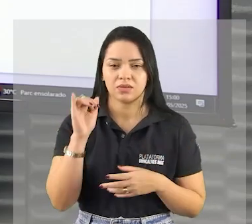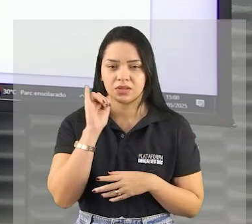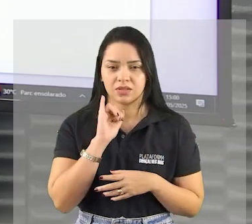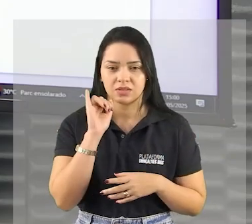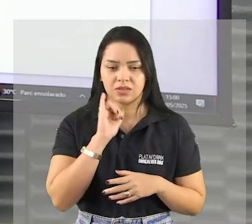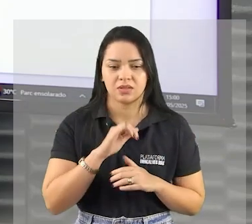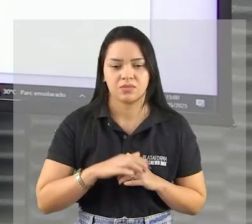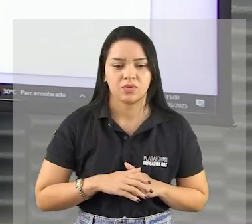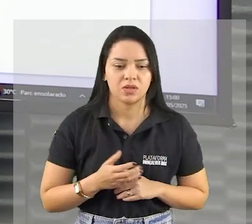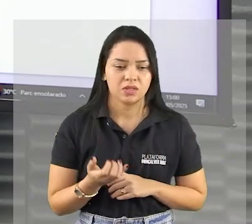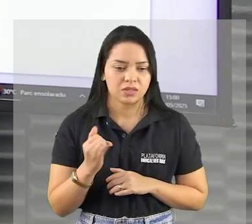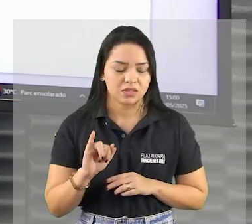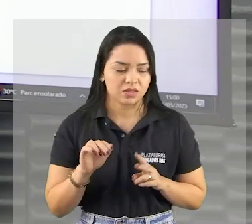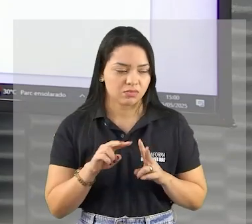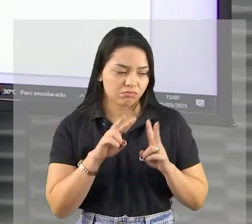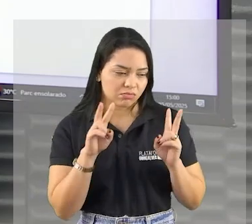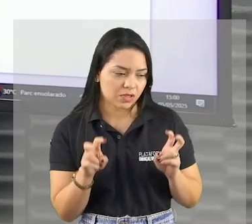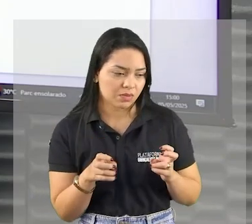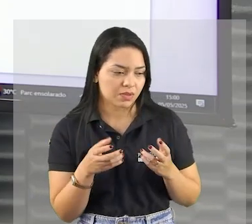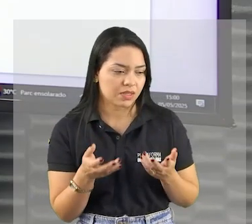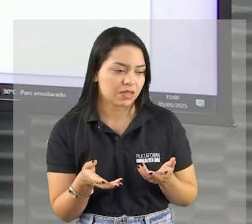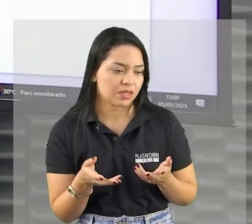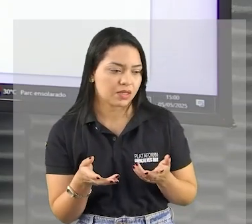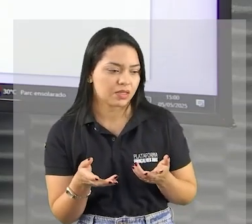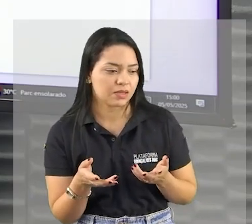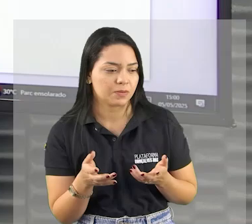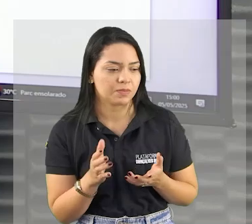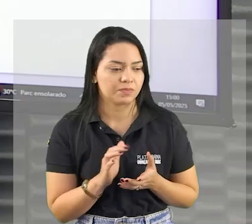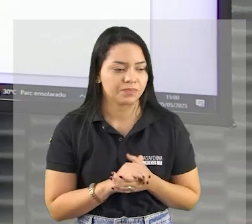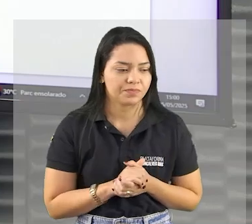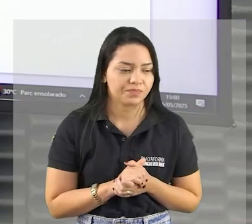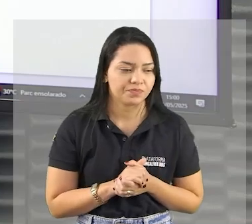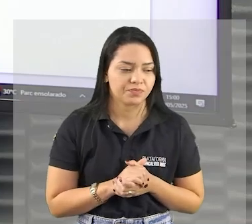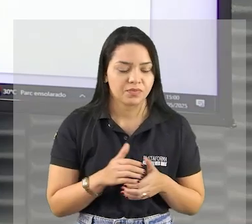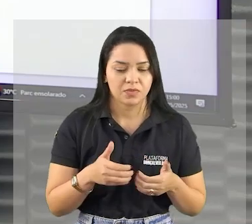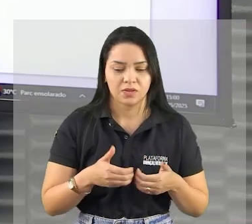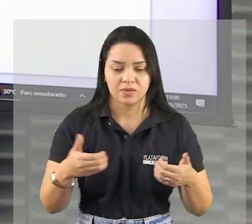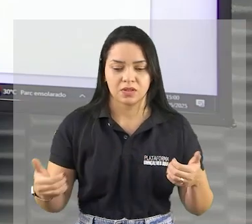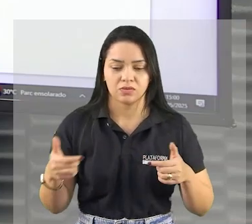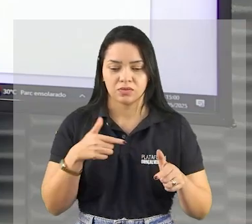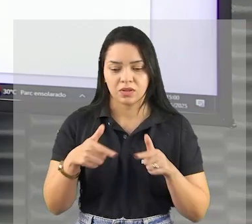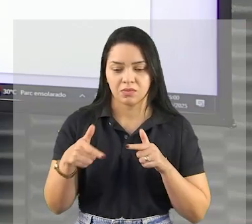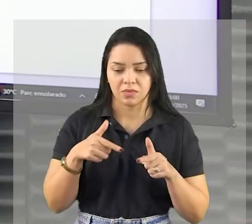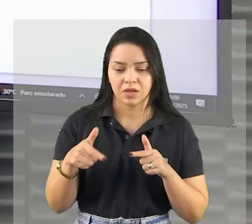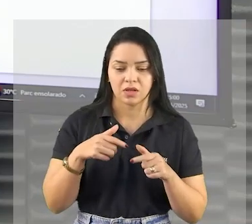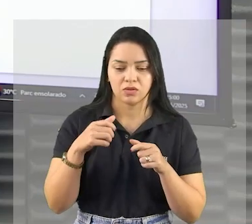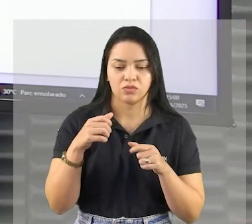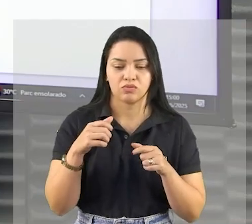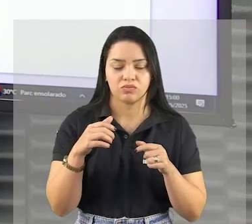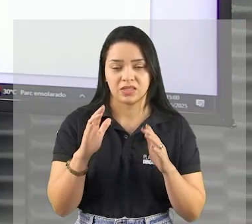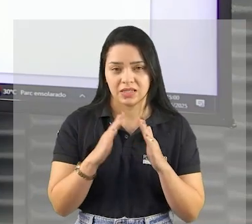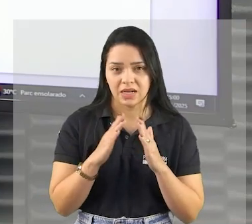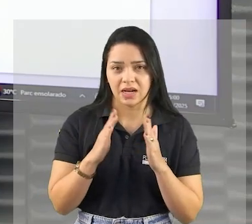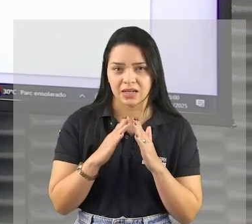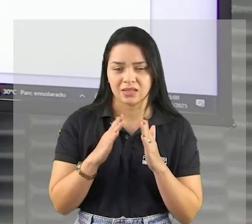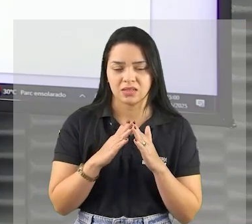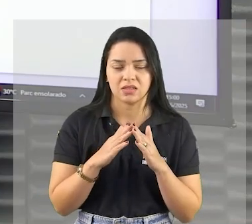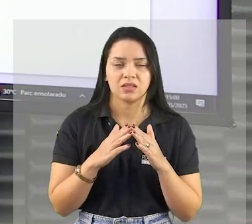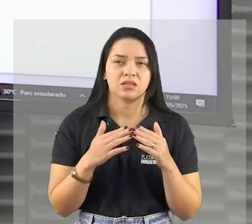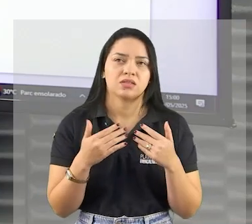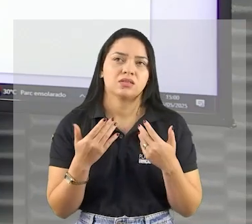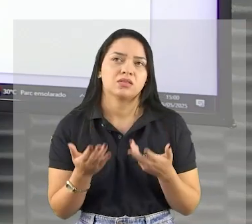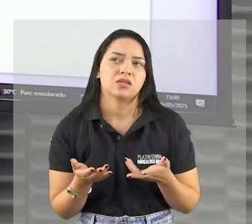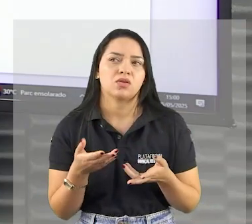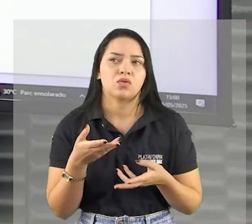exemplo, se o tema foi sobre divisão do trabalho doméstico, por exemplo, né? E